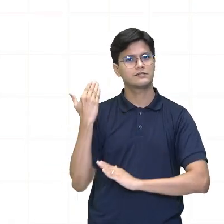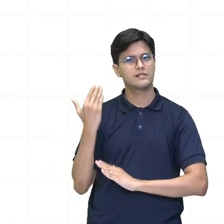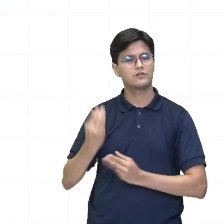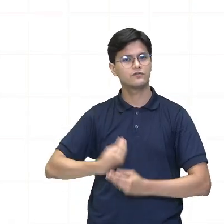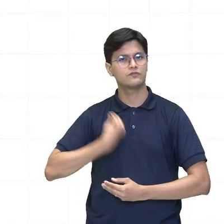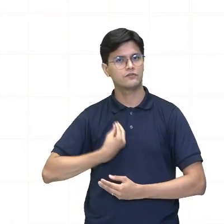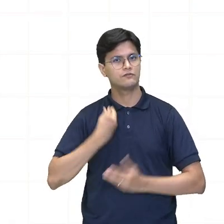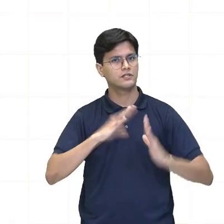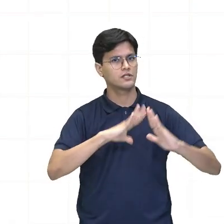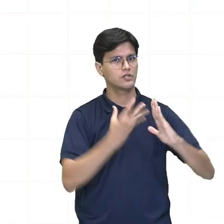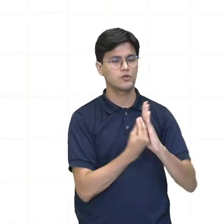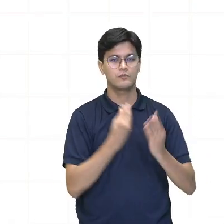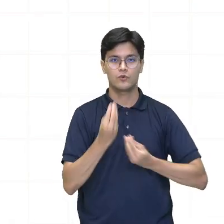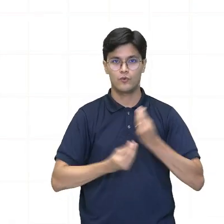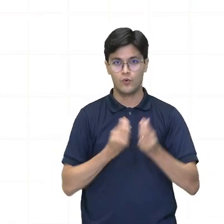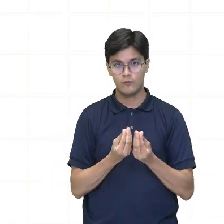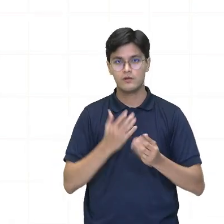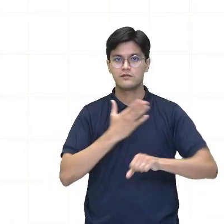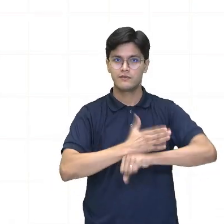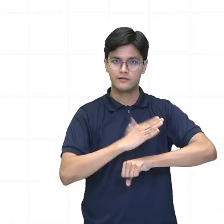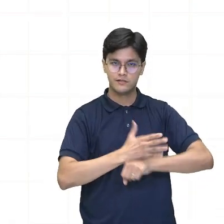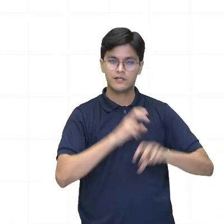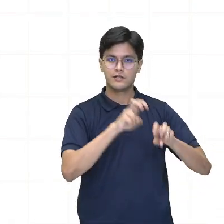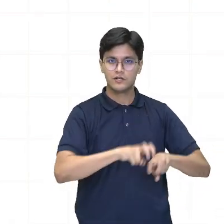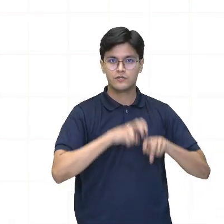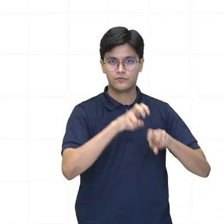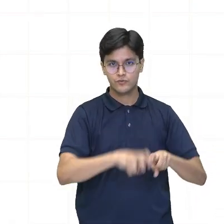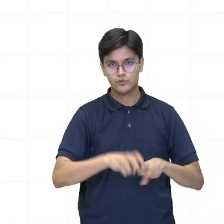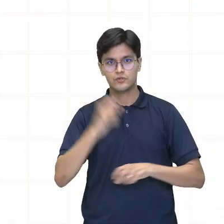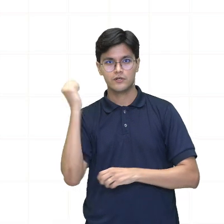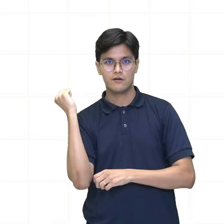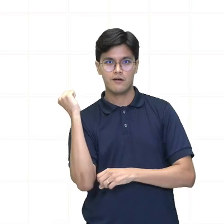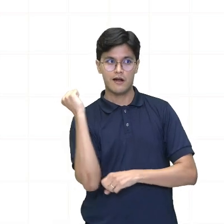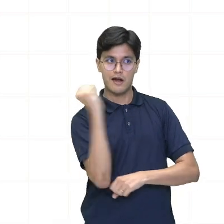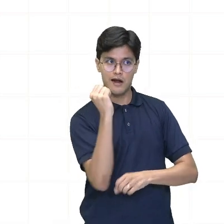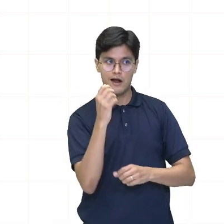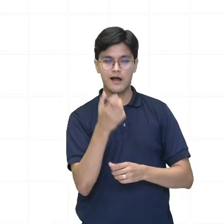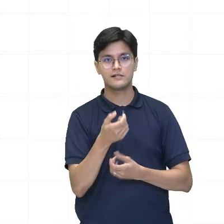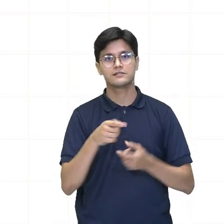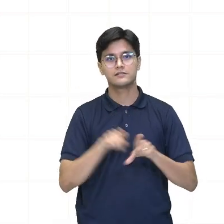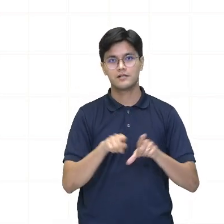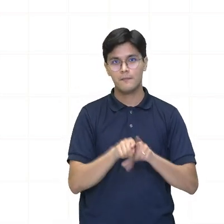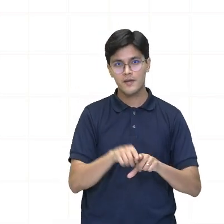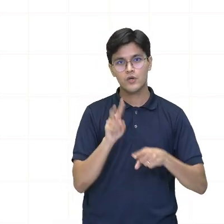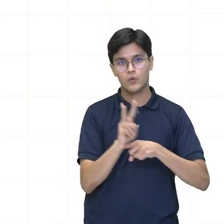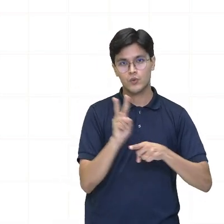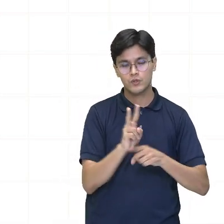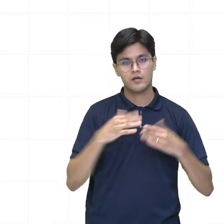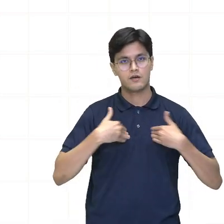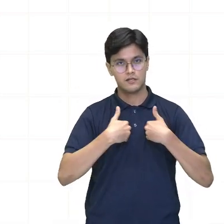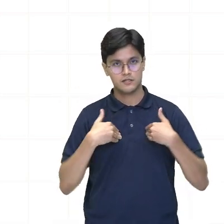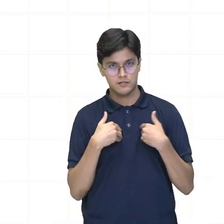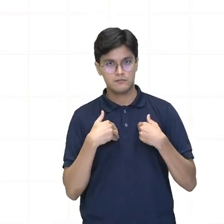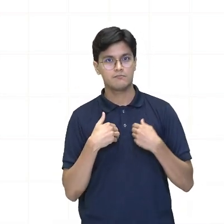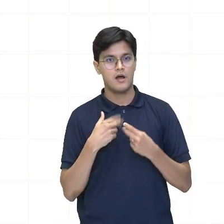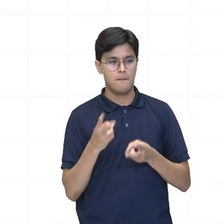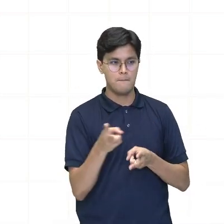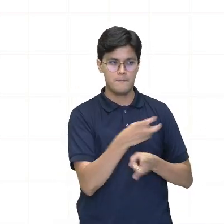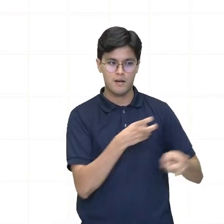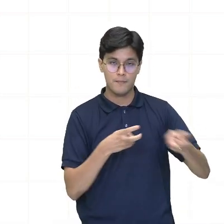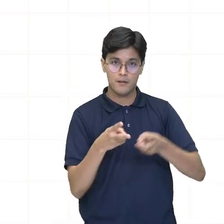a agricultura, a caça, a criação de animais, coleta, mineração e